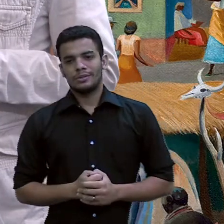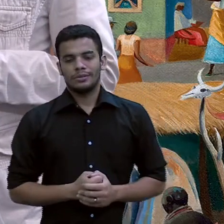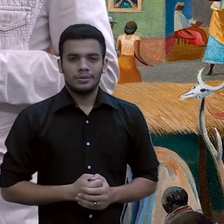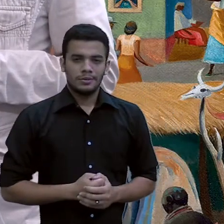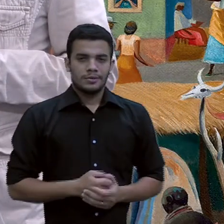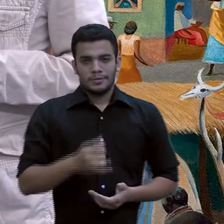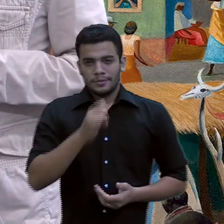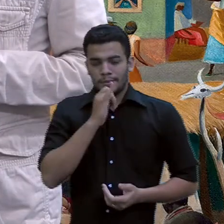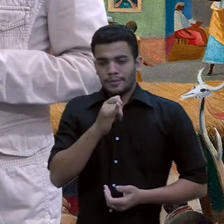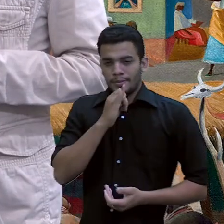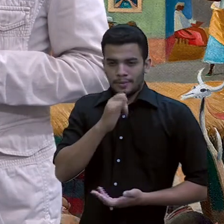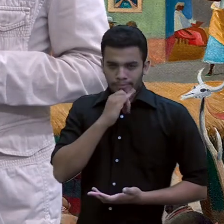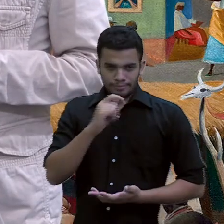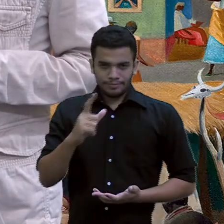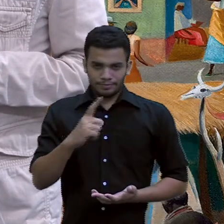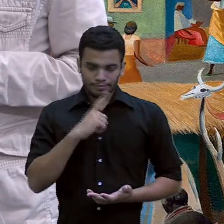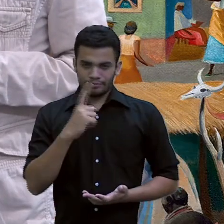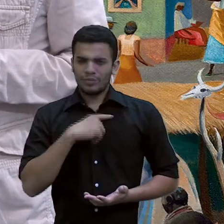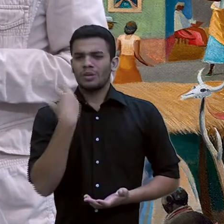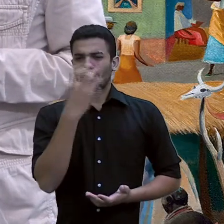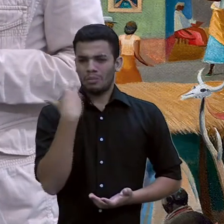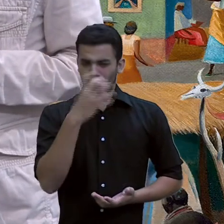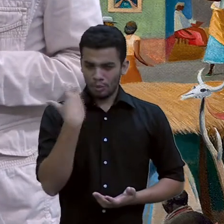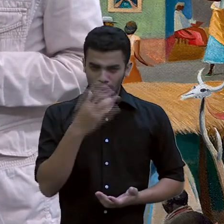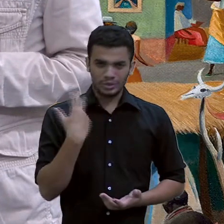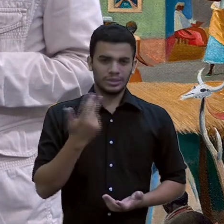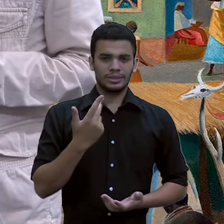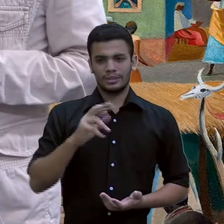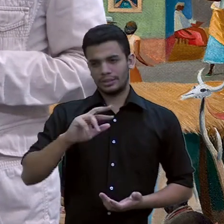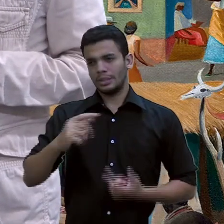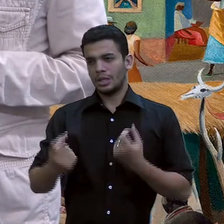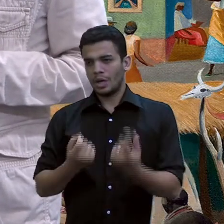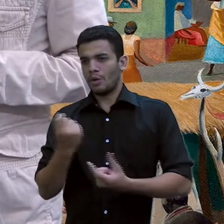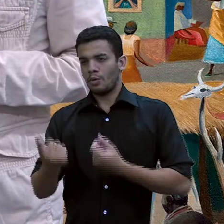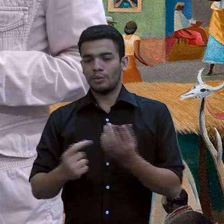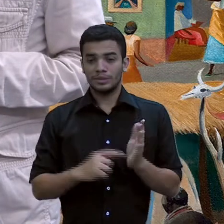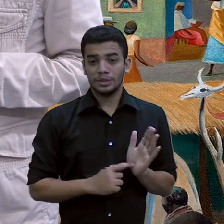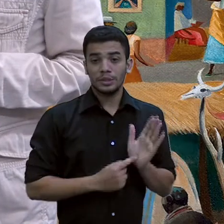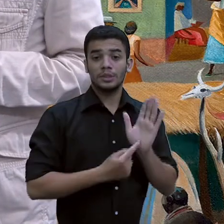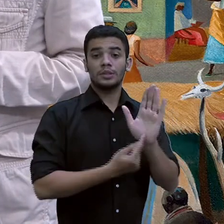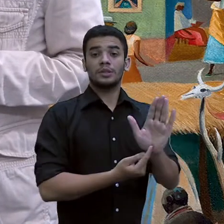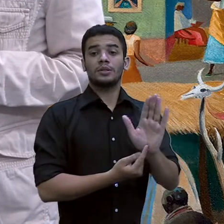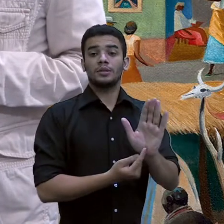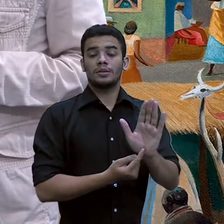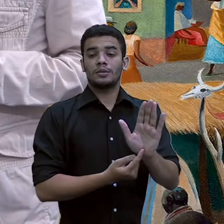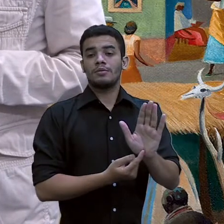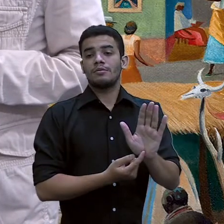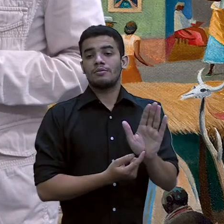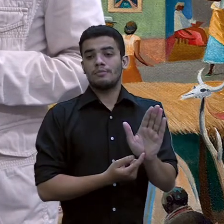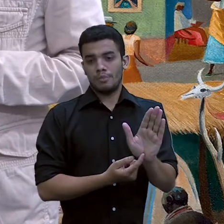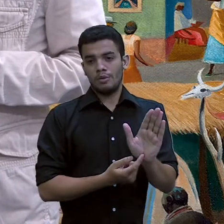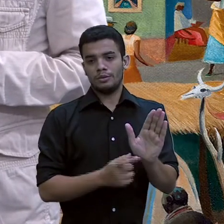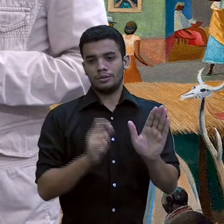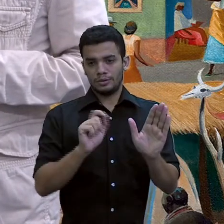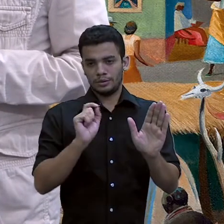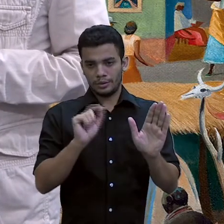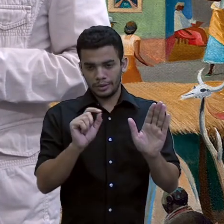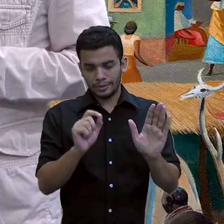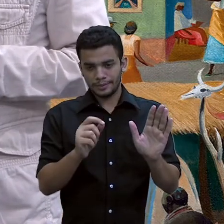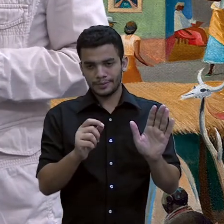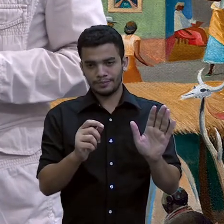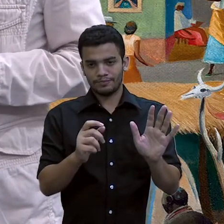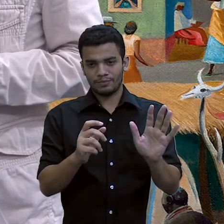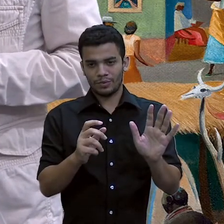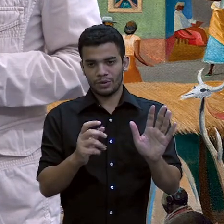fundo, ela retrata esse aparelho secular que domina